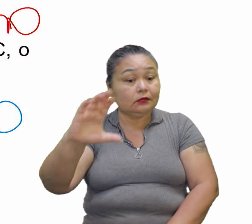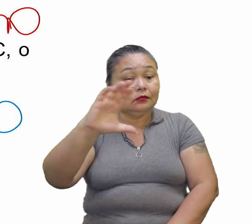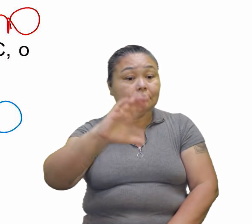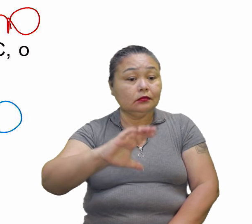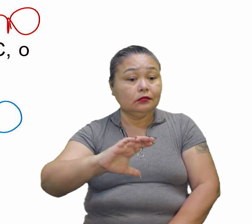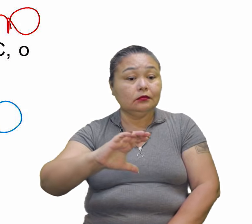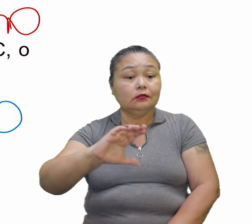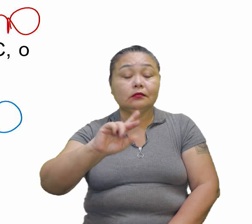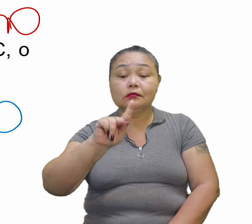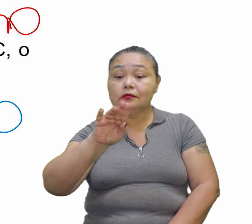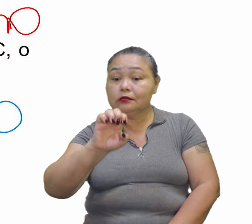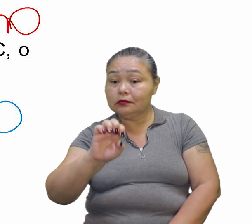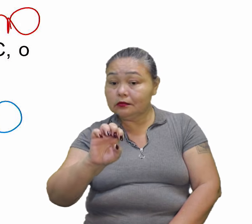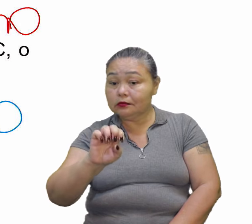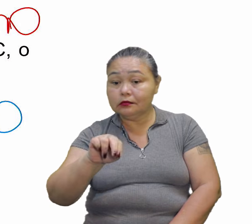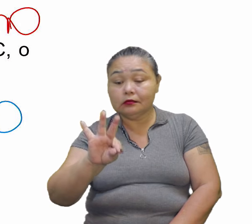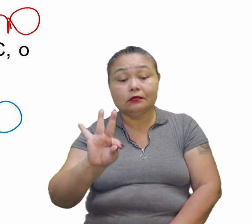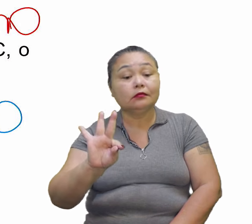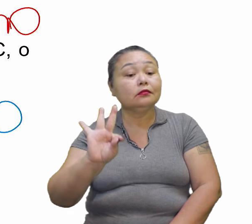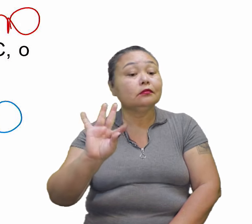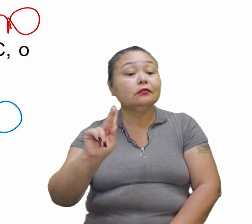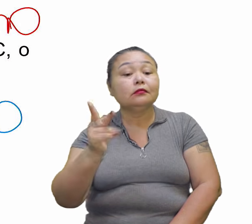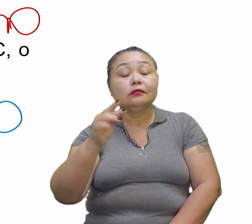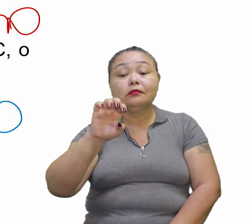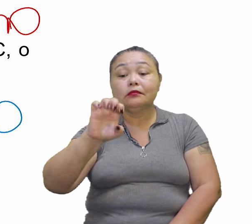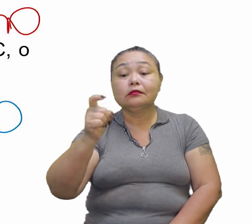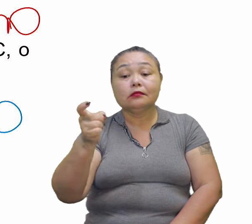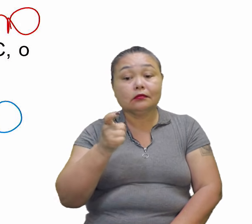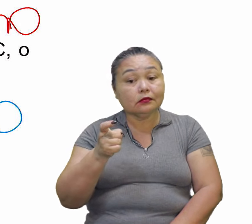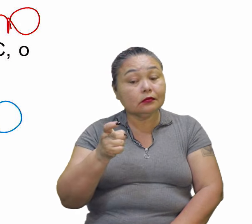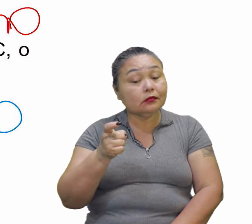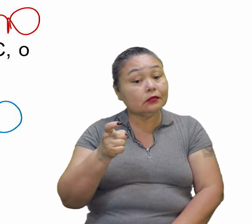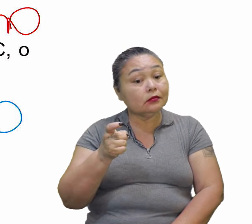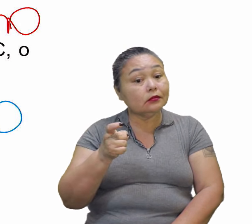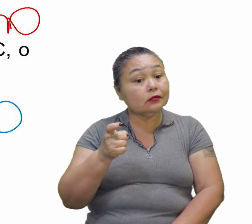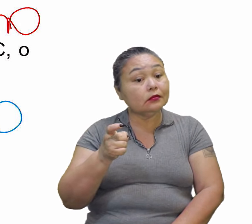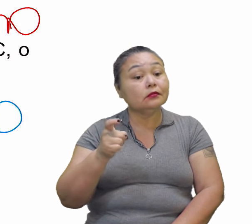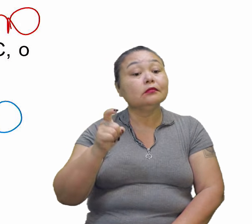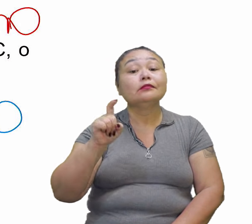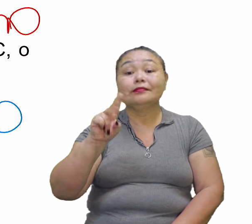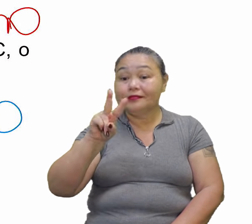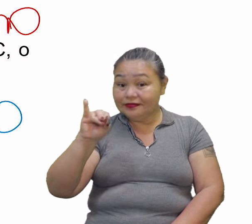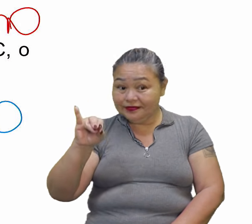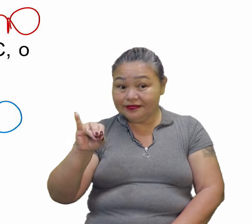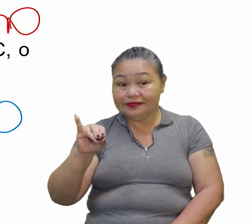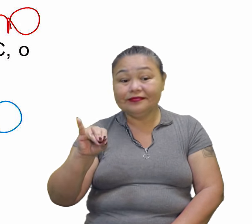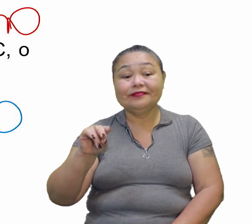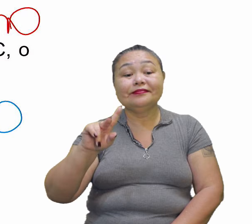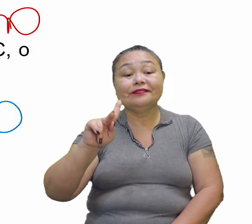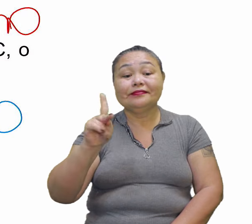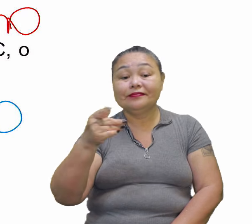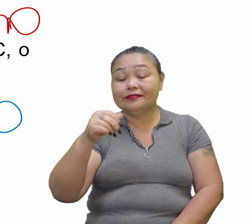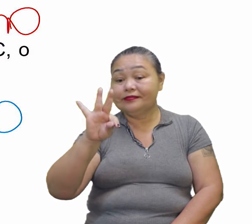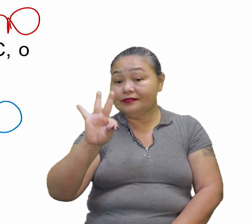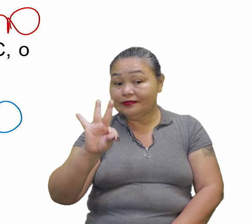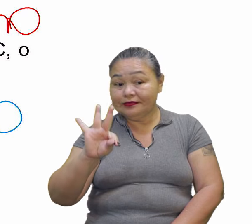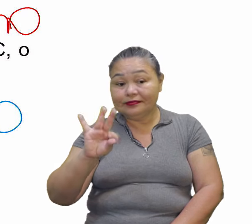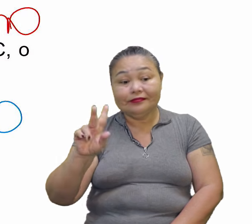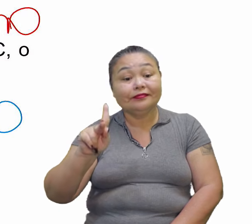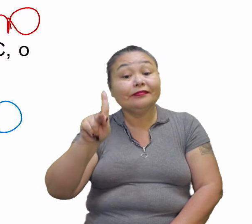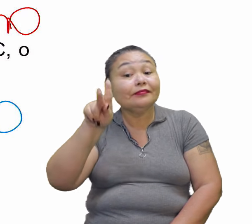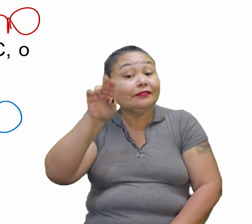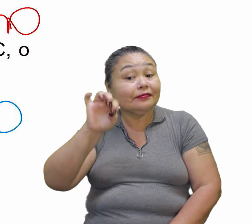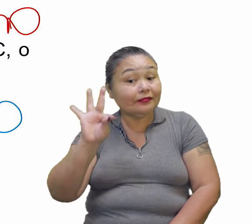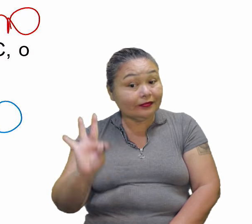Vai ser pent? Não. Vai ser hex? Vai. Vai ser hepta?